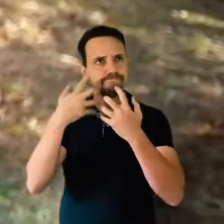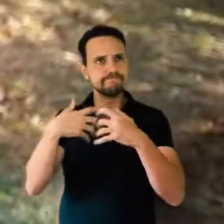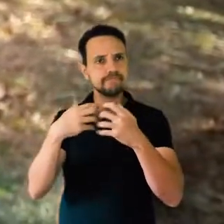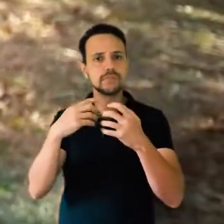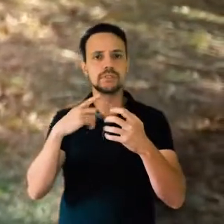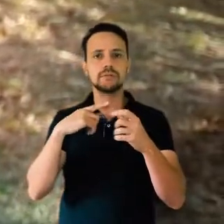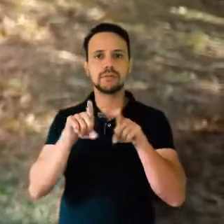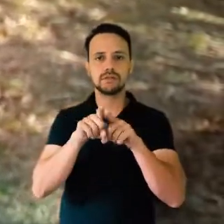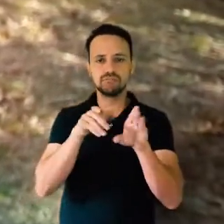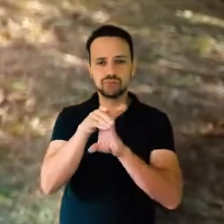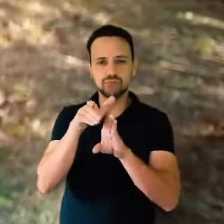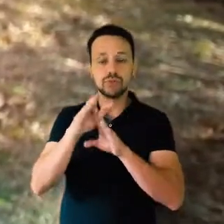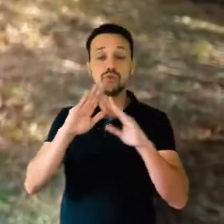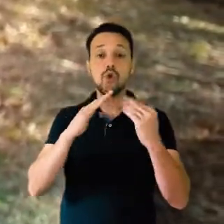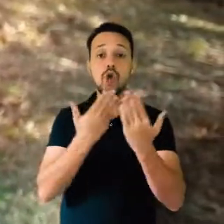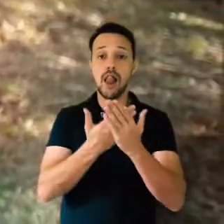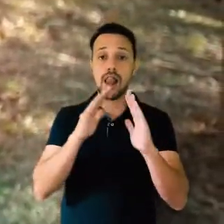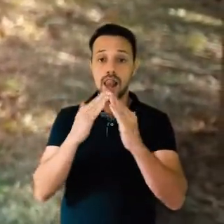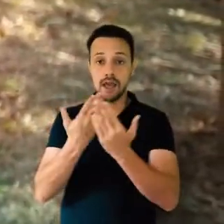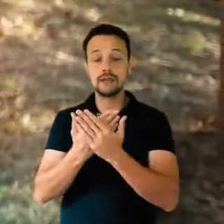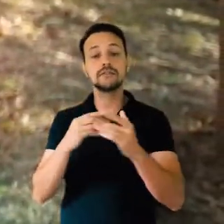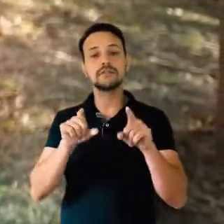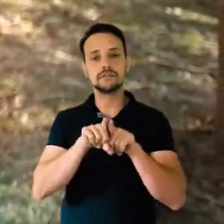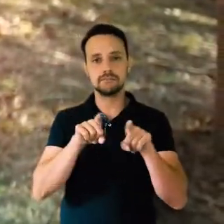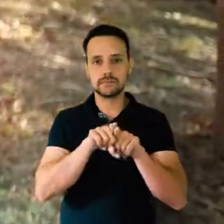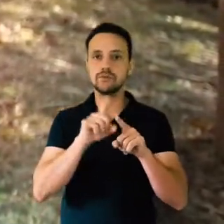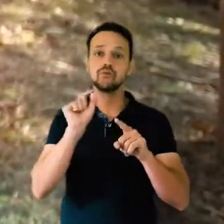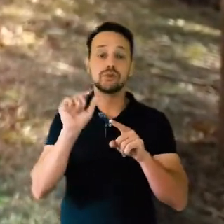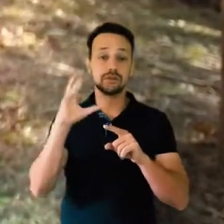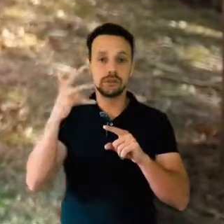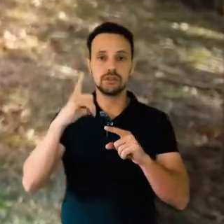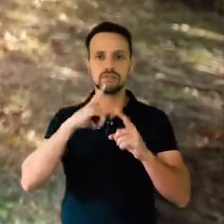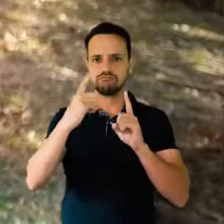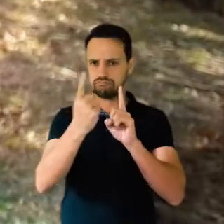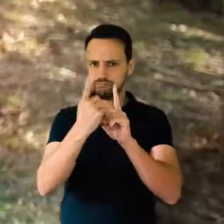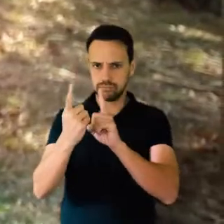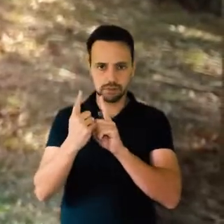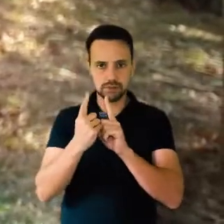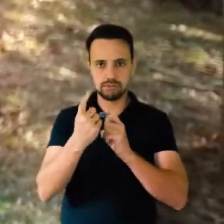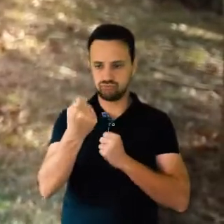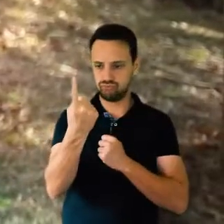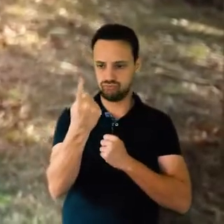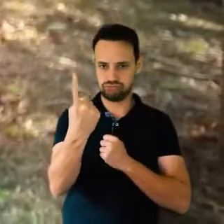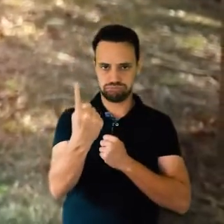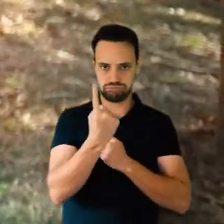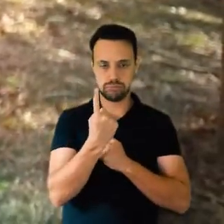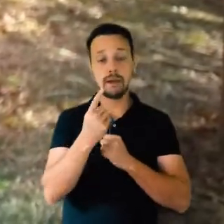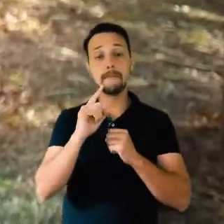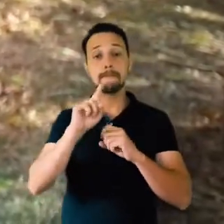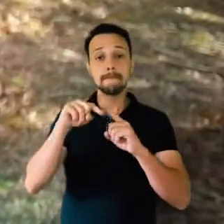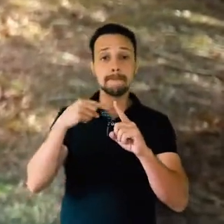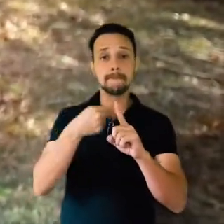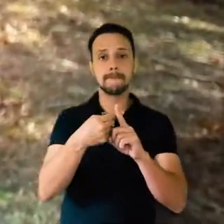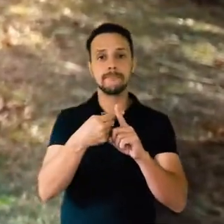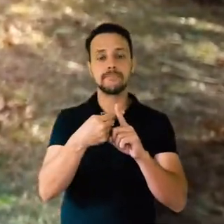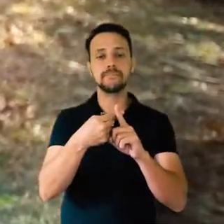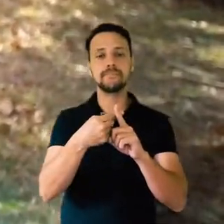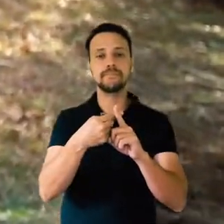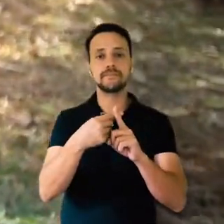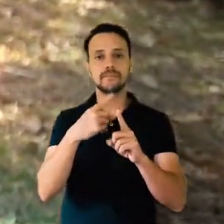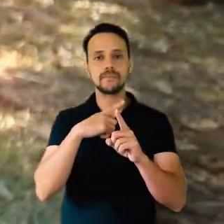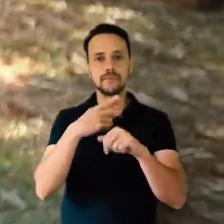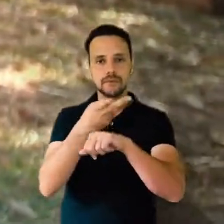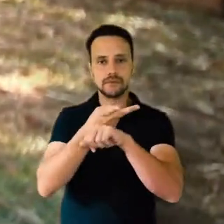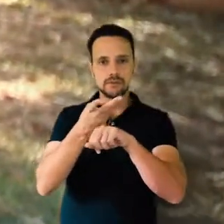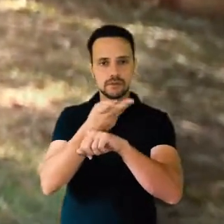com planos para fazer assessorias escolares, mas o que já está rolando aqui é atendimentos individuais, né?